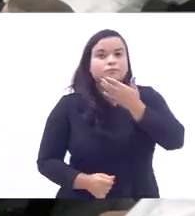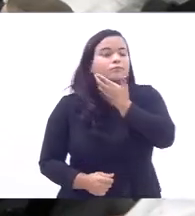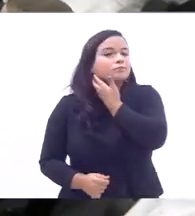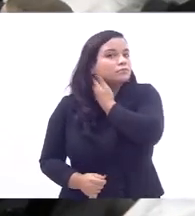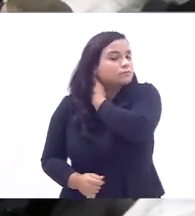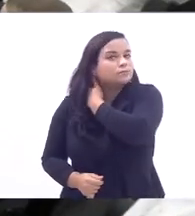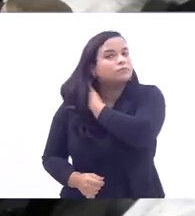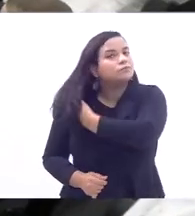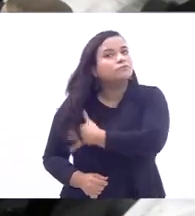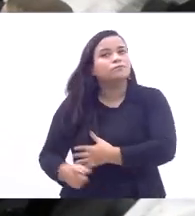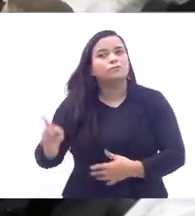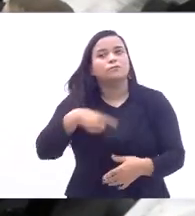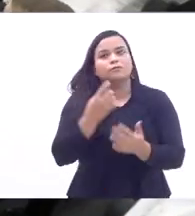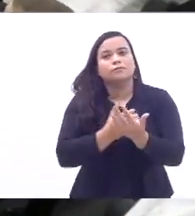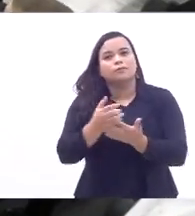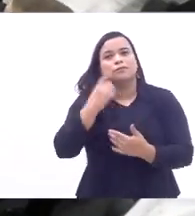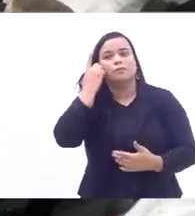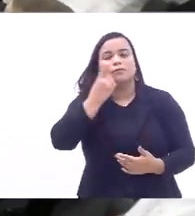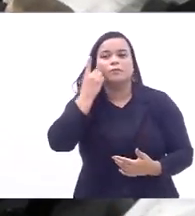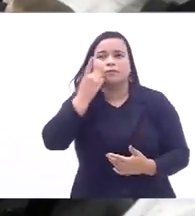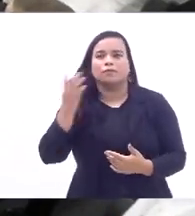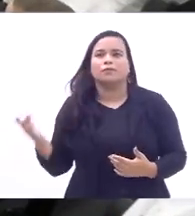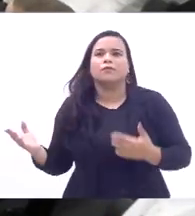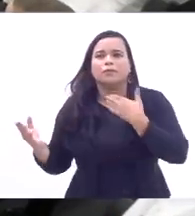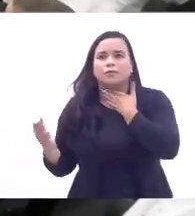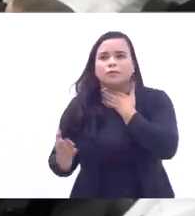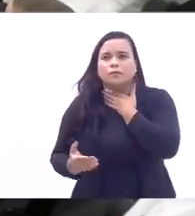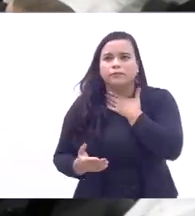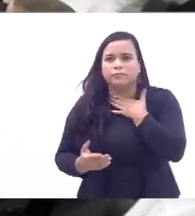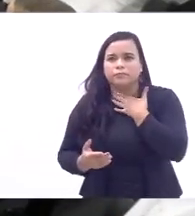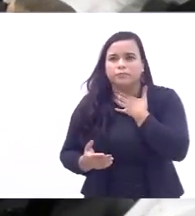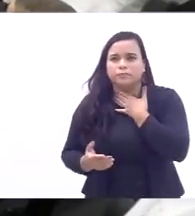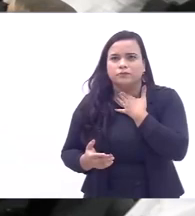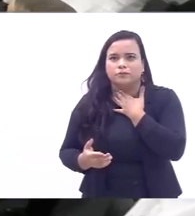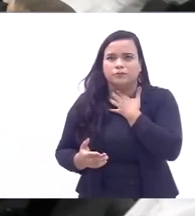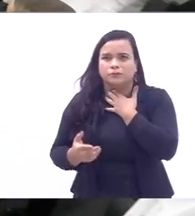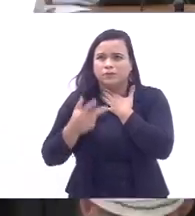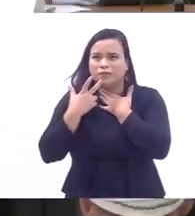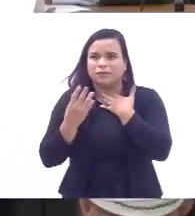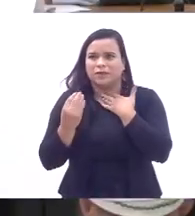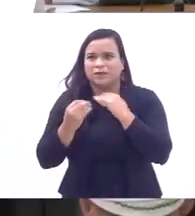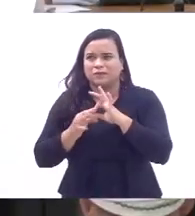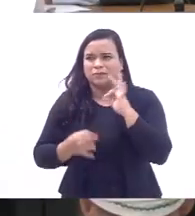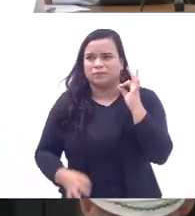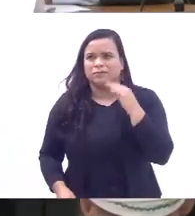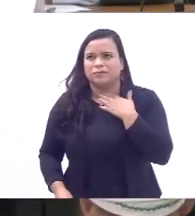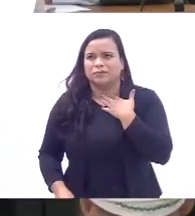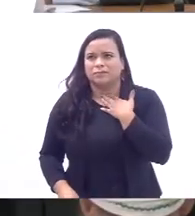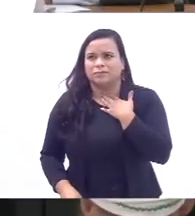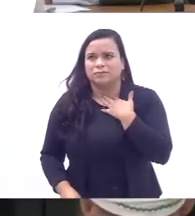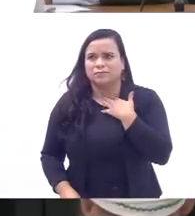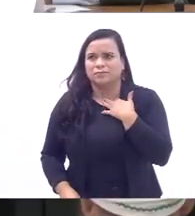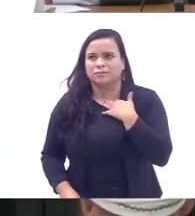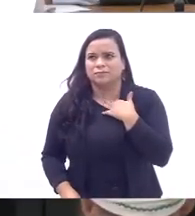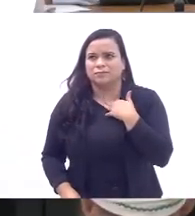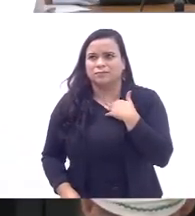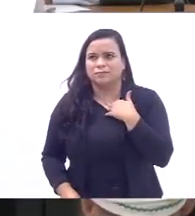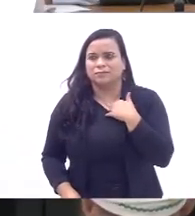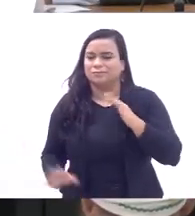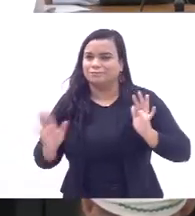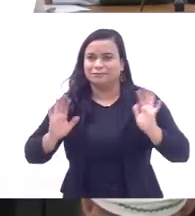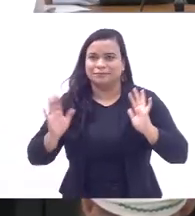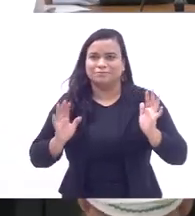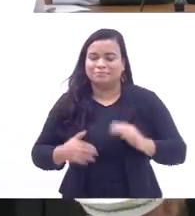Vamos começar. Deputado? Oi. Bora. Falei demais? Desculpa. Não. Desculpa. Não,